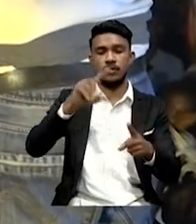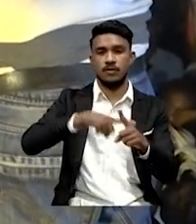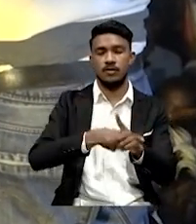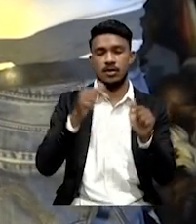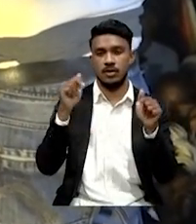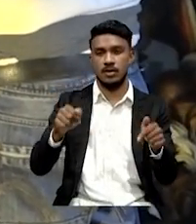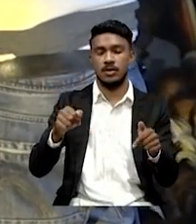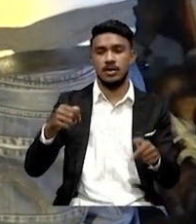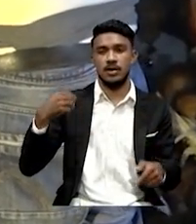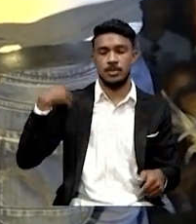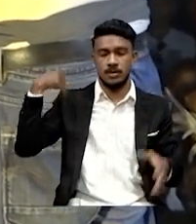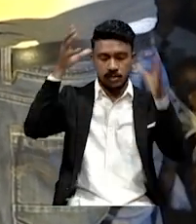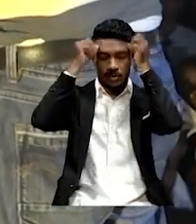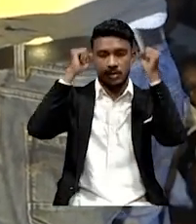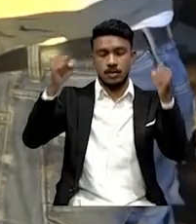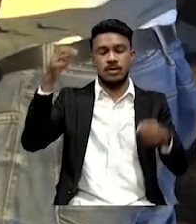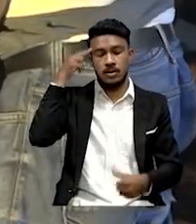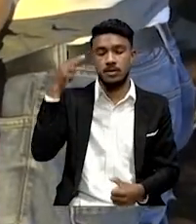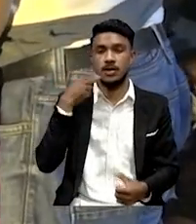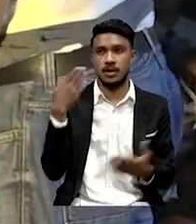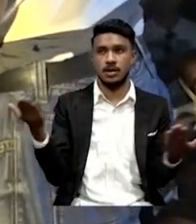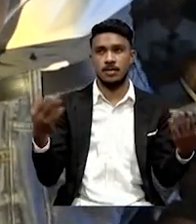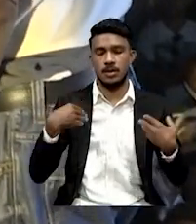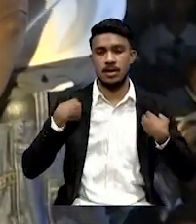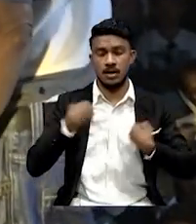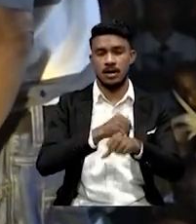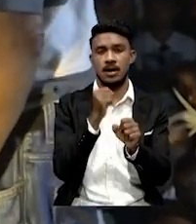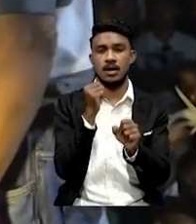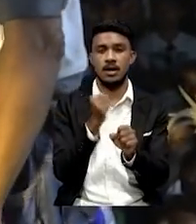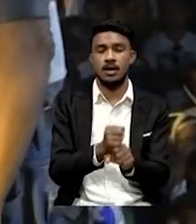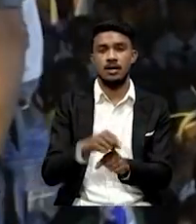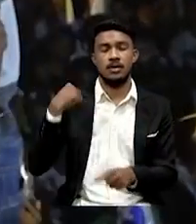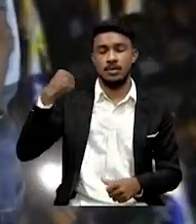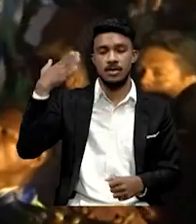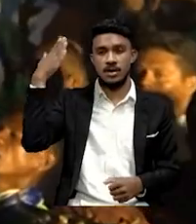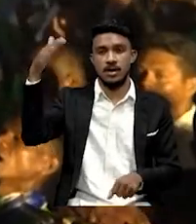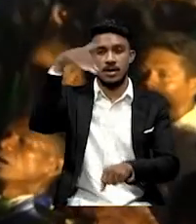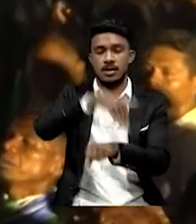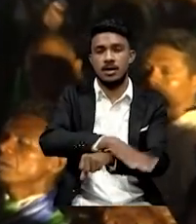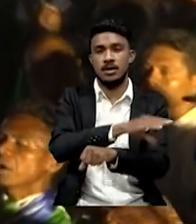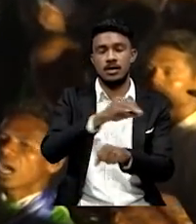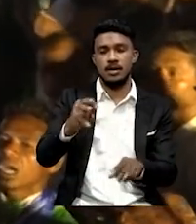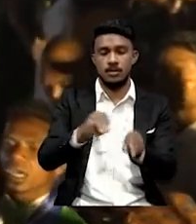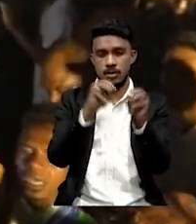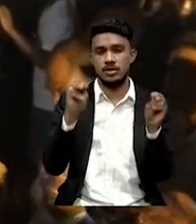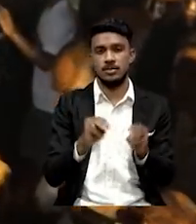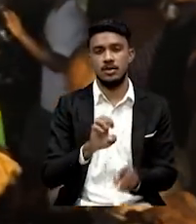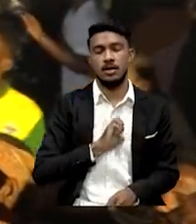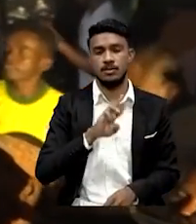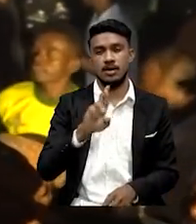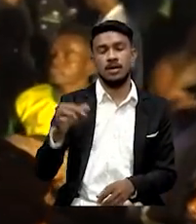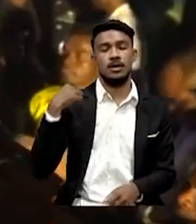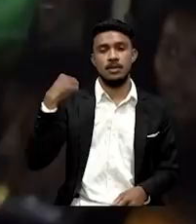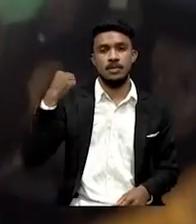presiden republika José Ramos Horta ne be halau kampanya to kalan ia posto administrativa Tsabe munisipu Hermera. Kampanya